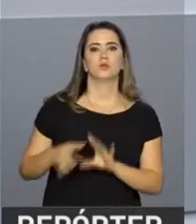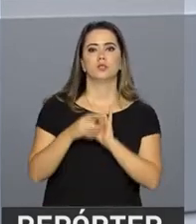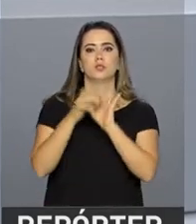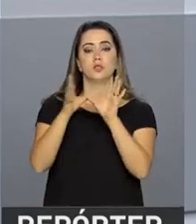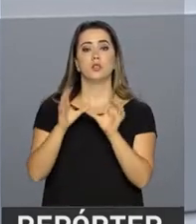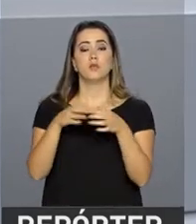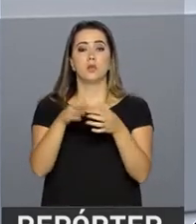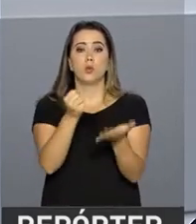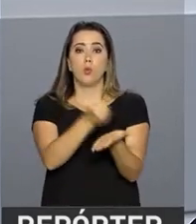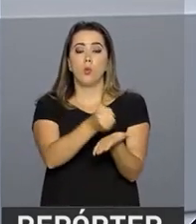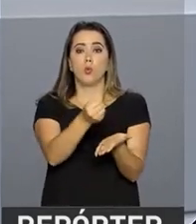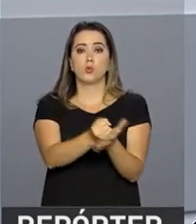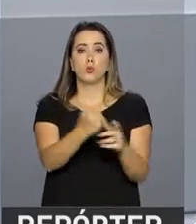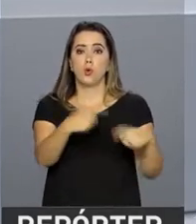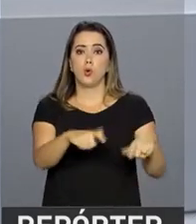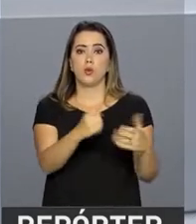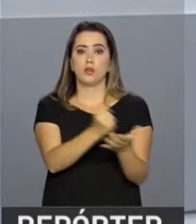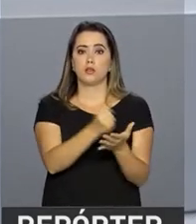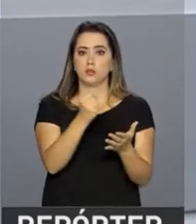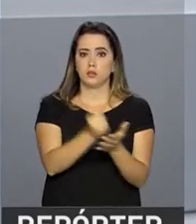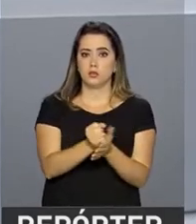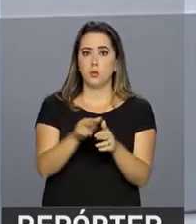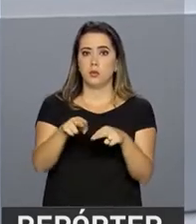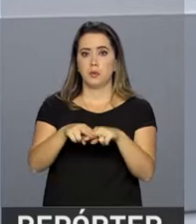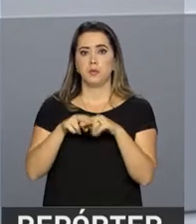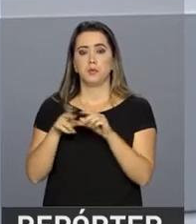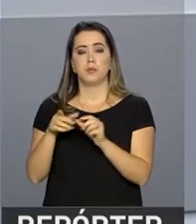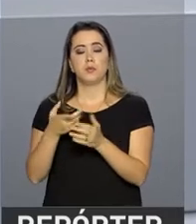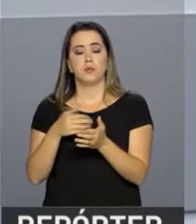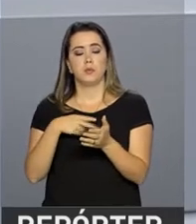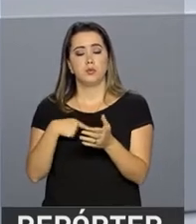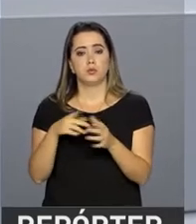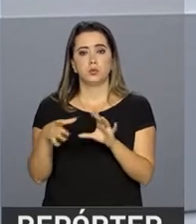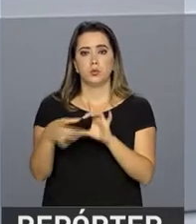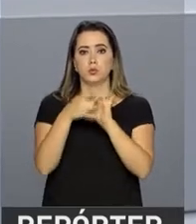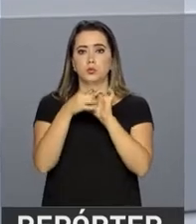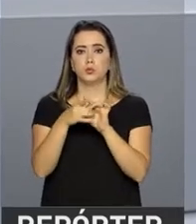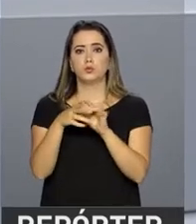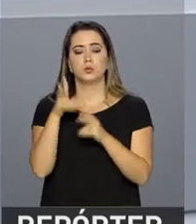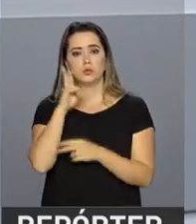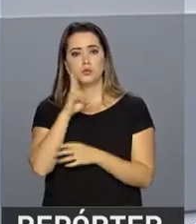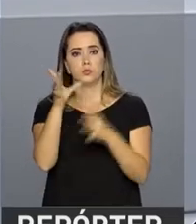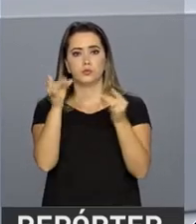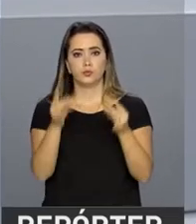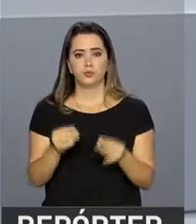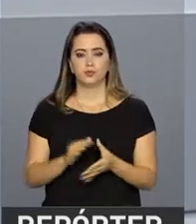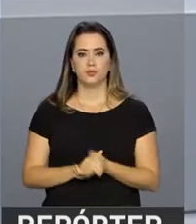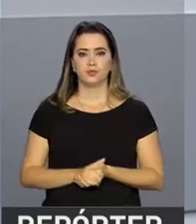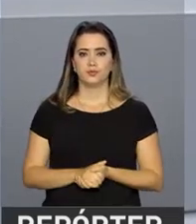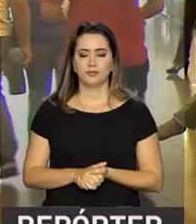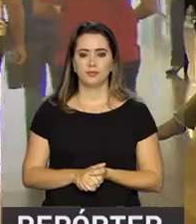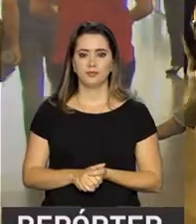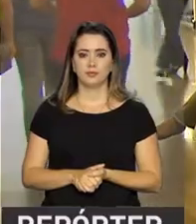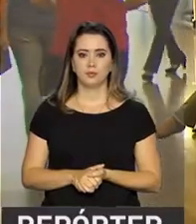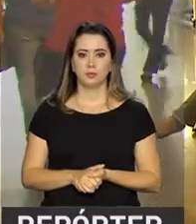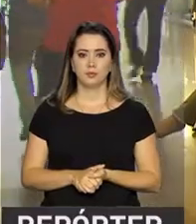autorizou os cartórios a prestarem este serviço por meio de convênios os detalhes você confere na reportagem